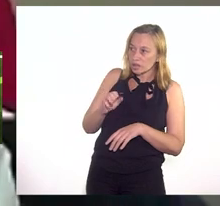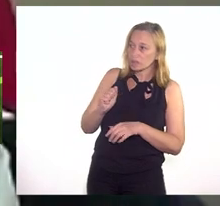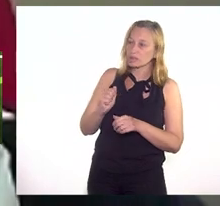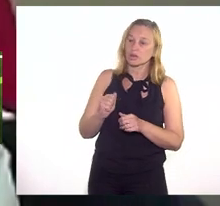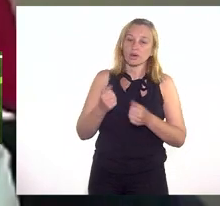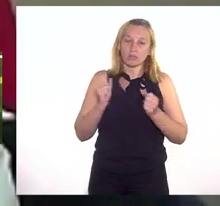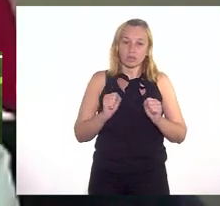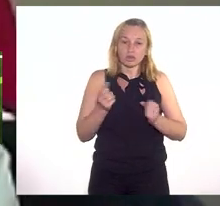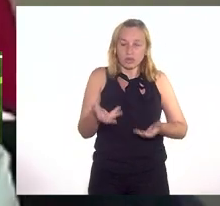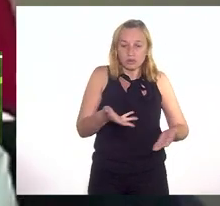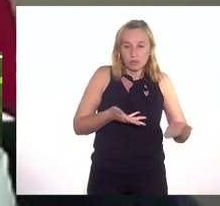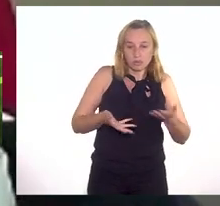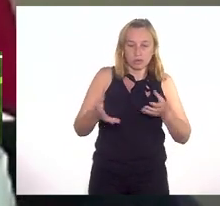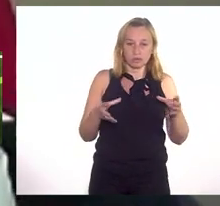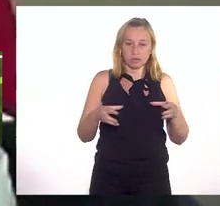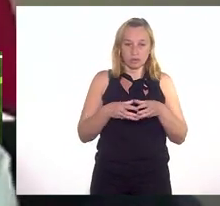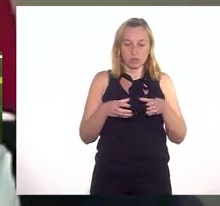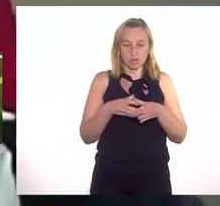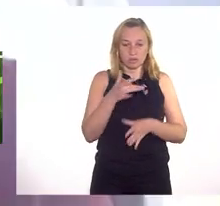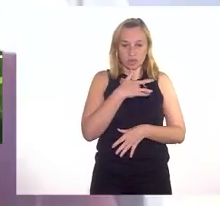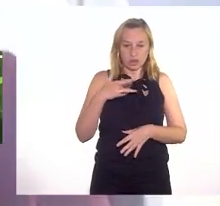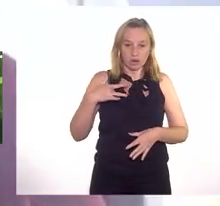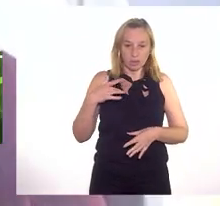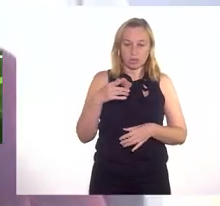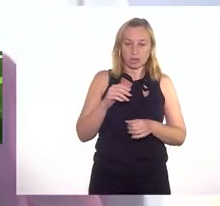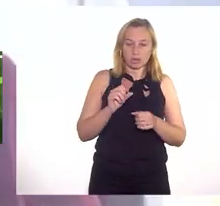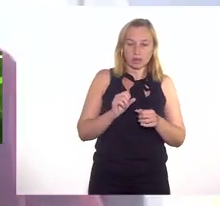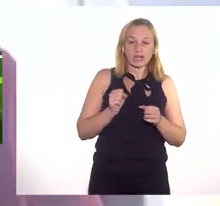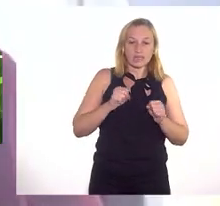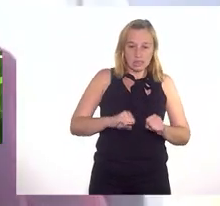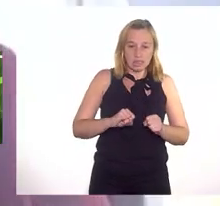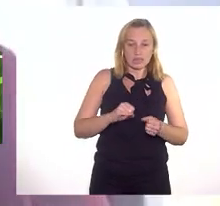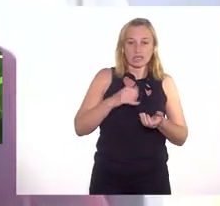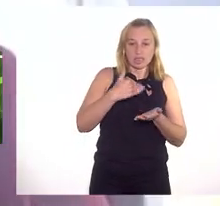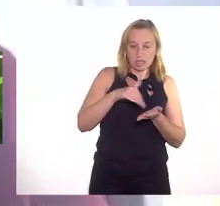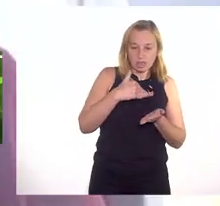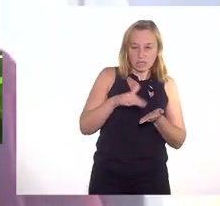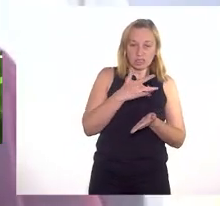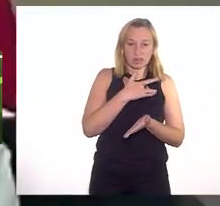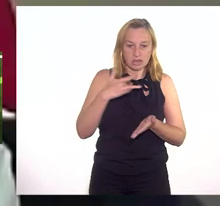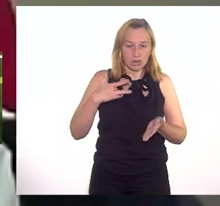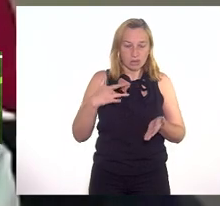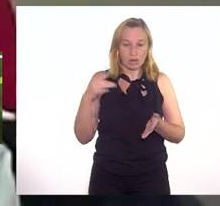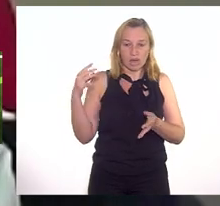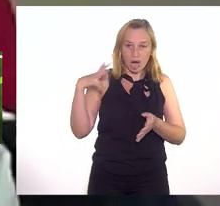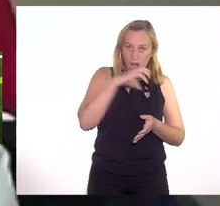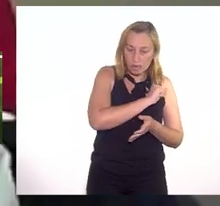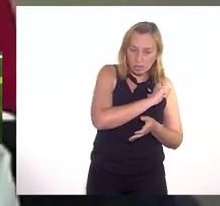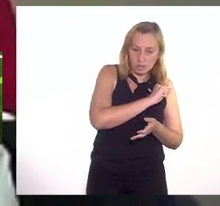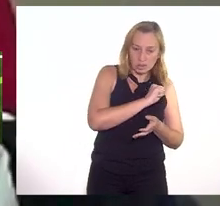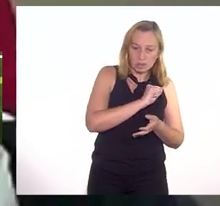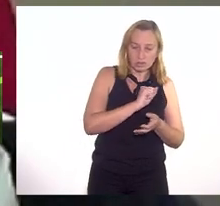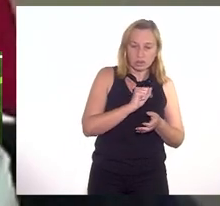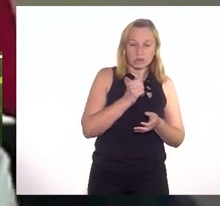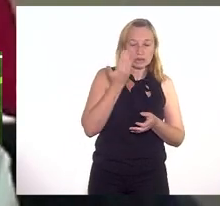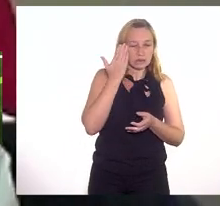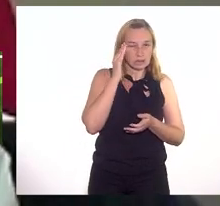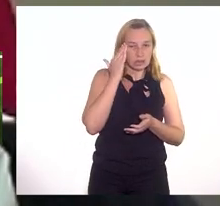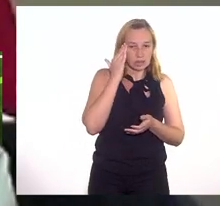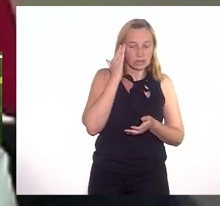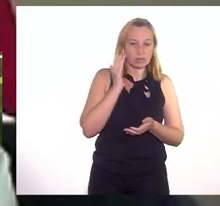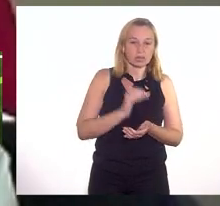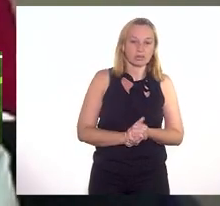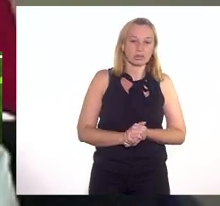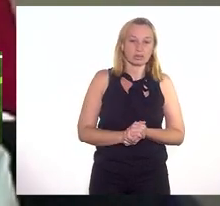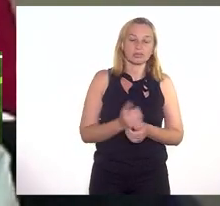em parceria com a Comissão de Saúde. Se a Secretaria de Saúde, de uma forma rápida, né, entender que